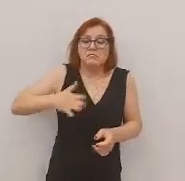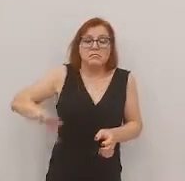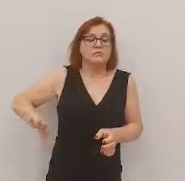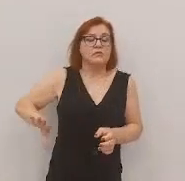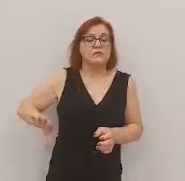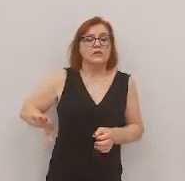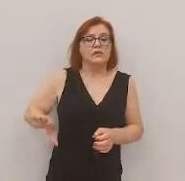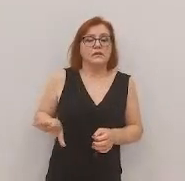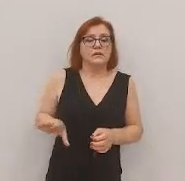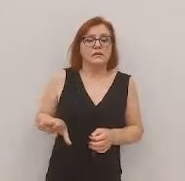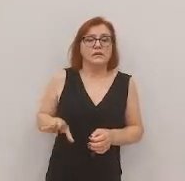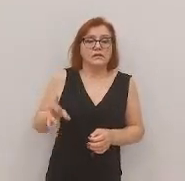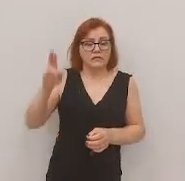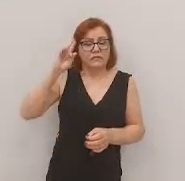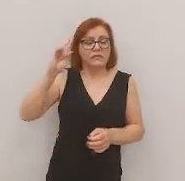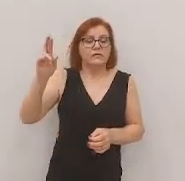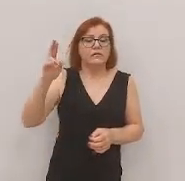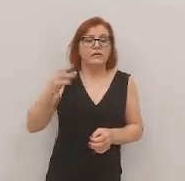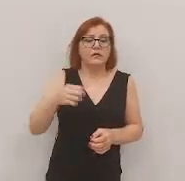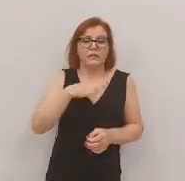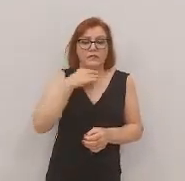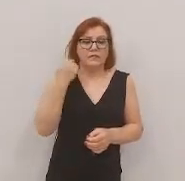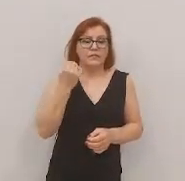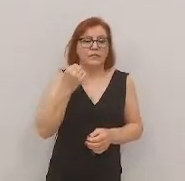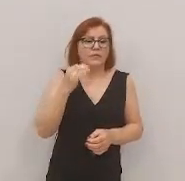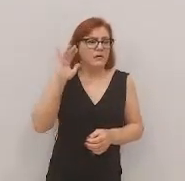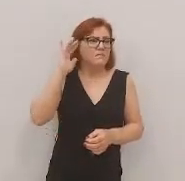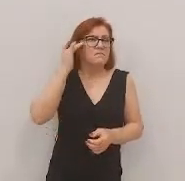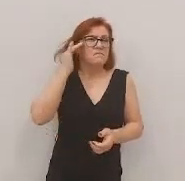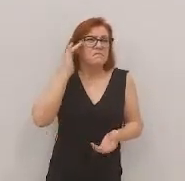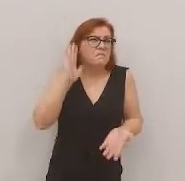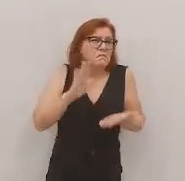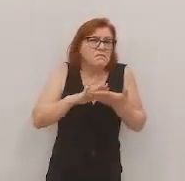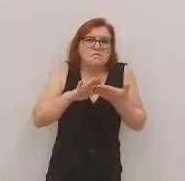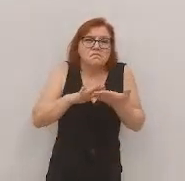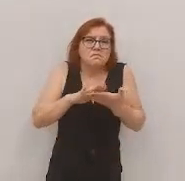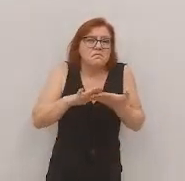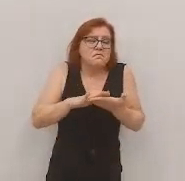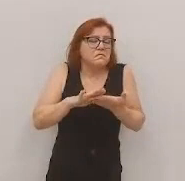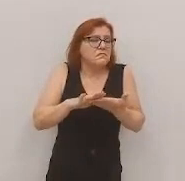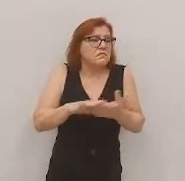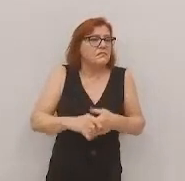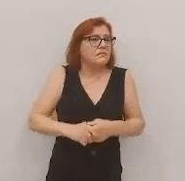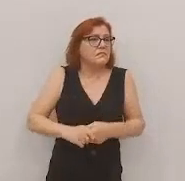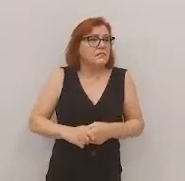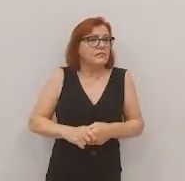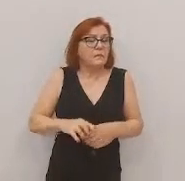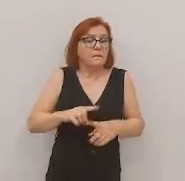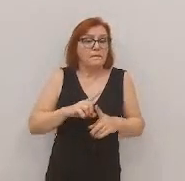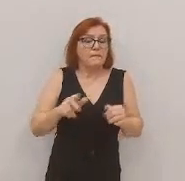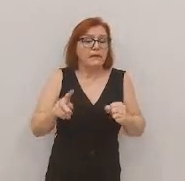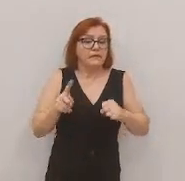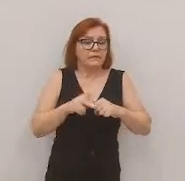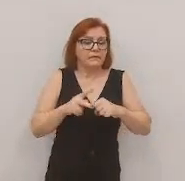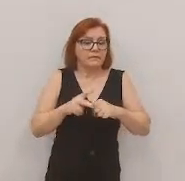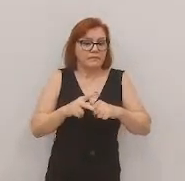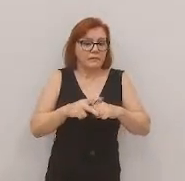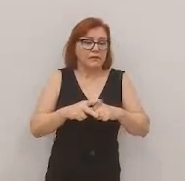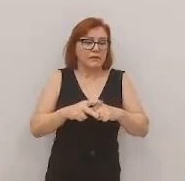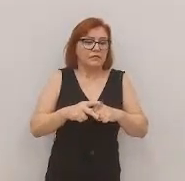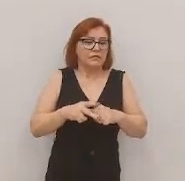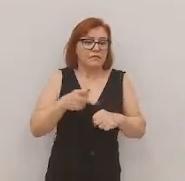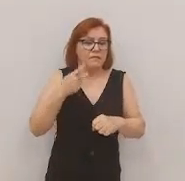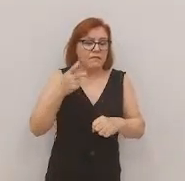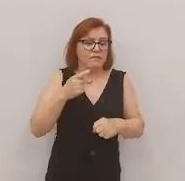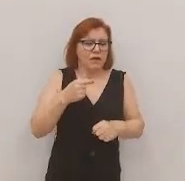não entendiam aquilo, né? E Pedro falou, né, que ele não